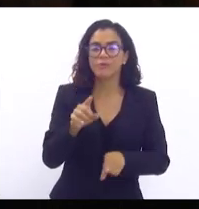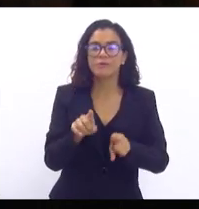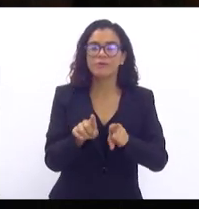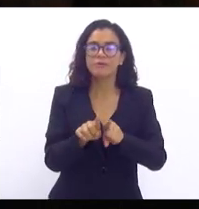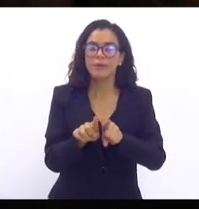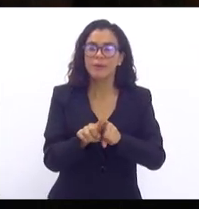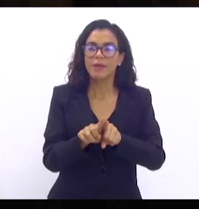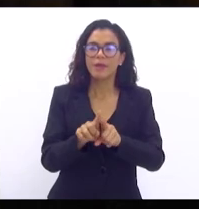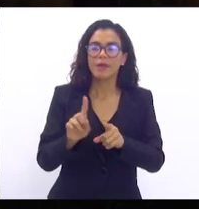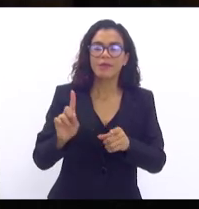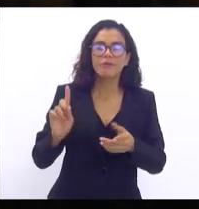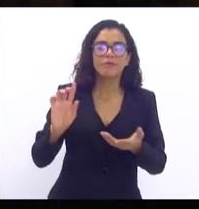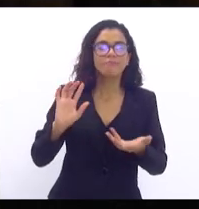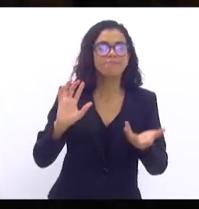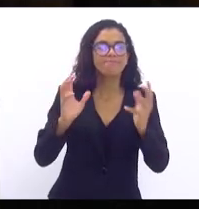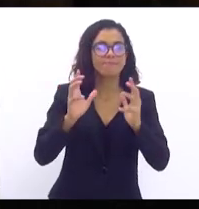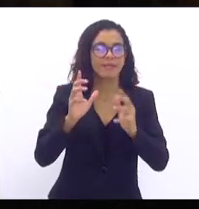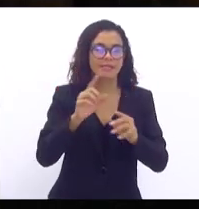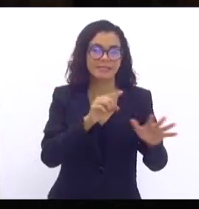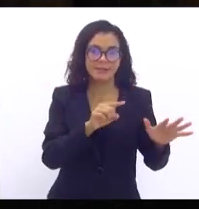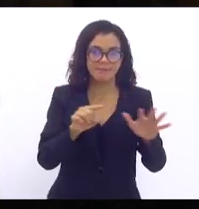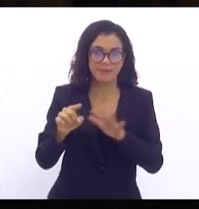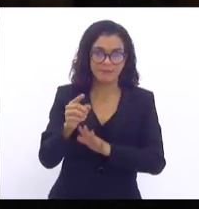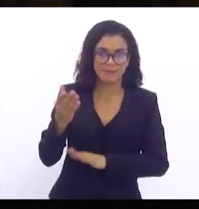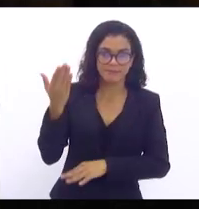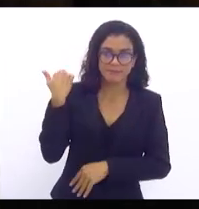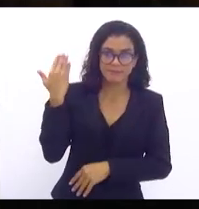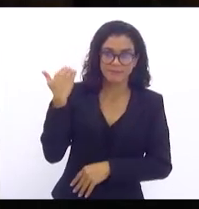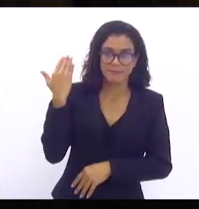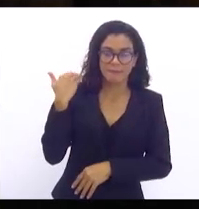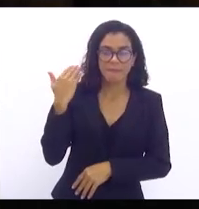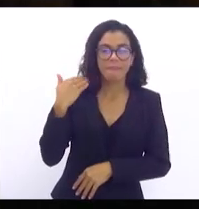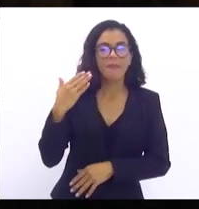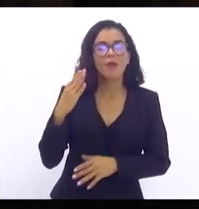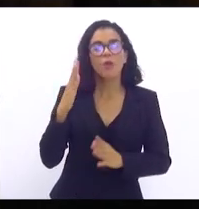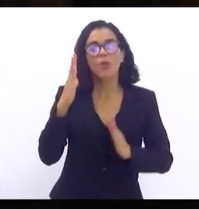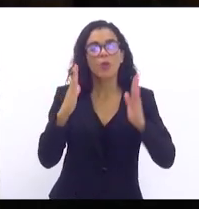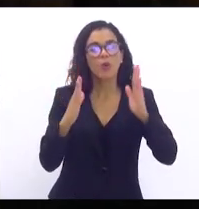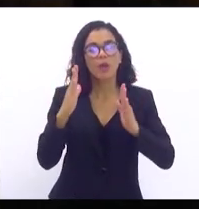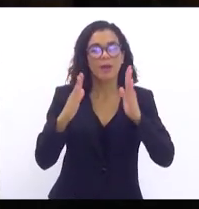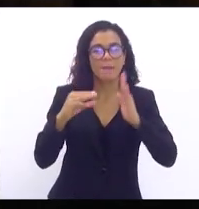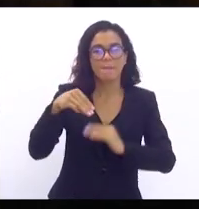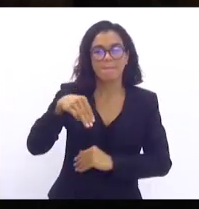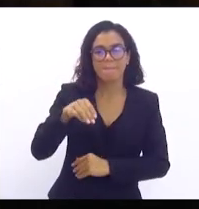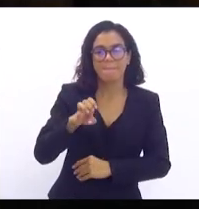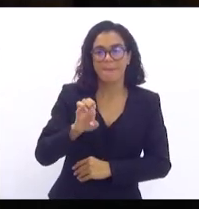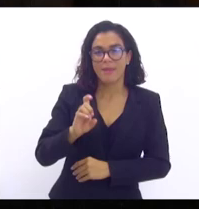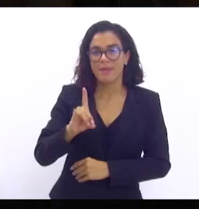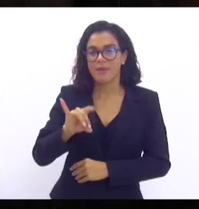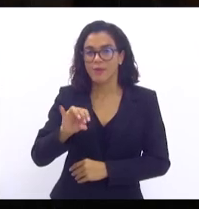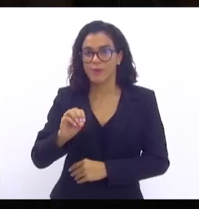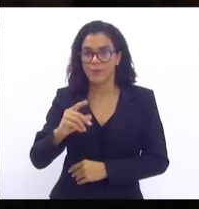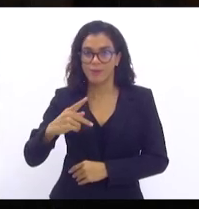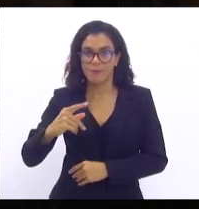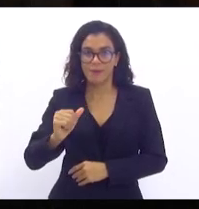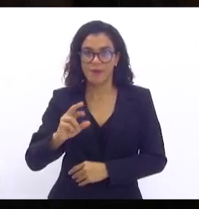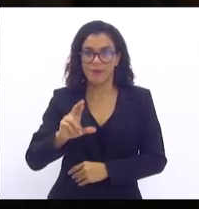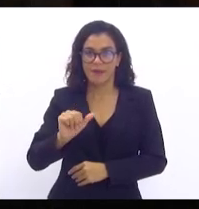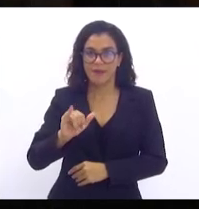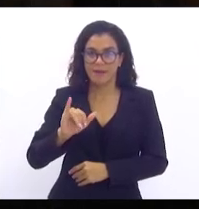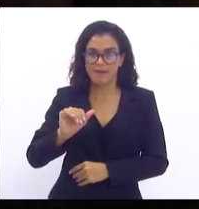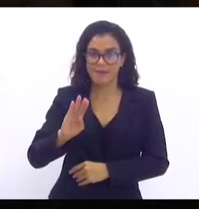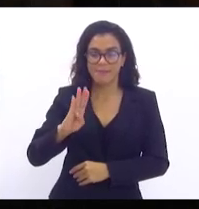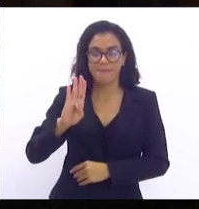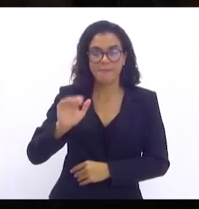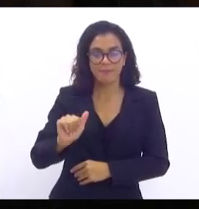aconteceu na semana passada na nossa região do Médio Paraíba, Sul Fluminense, onde na cidade de Barra do